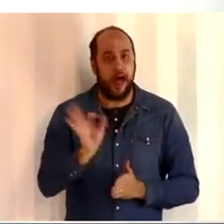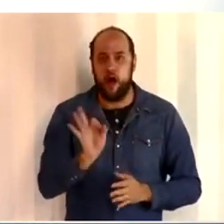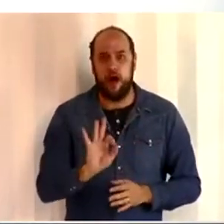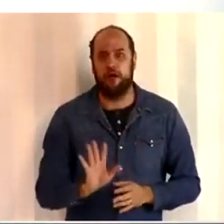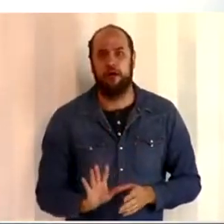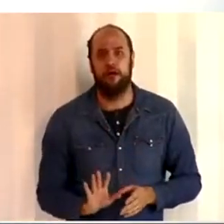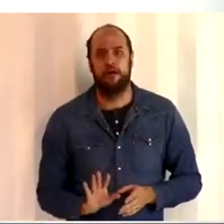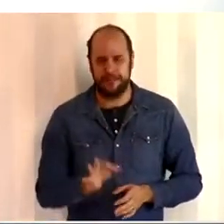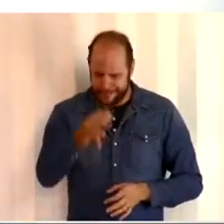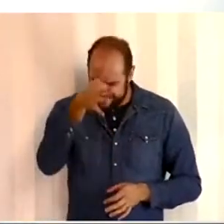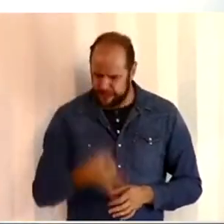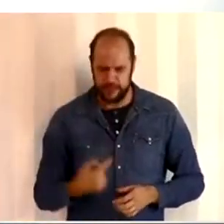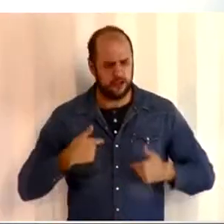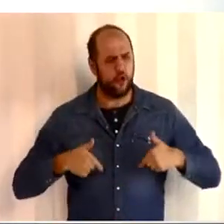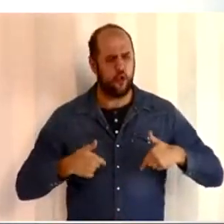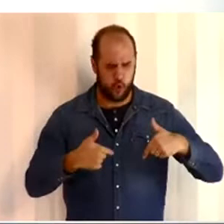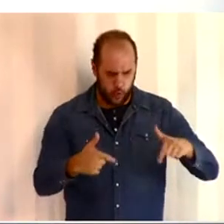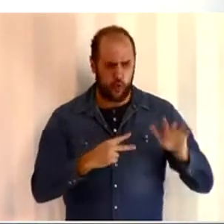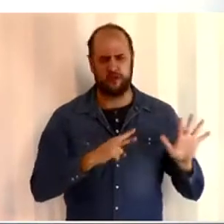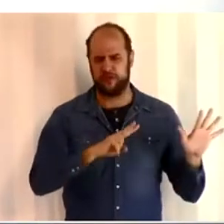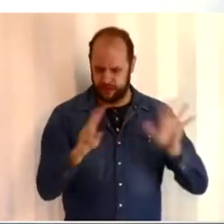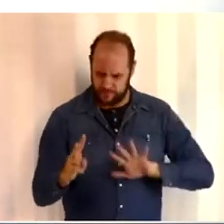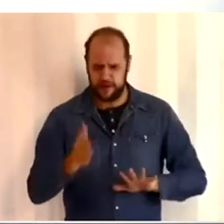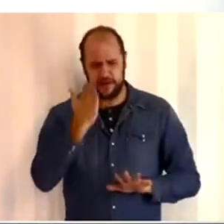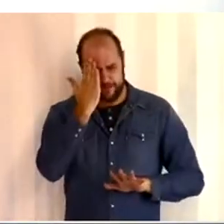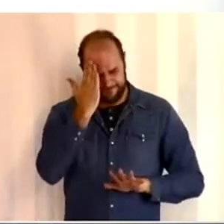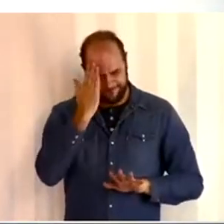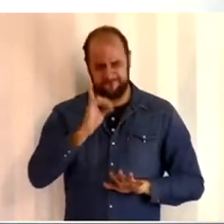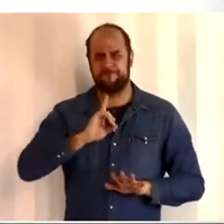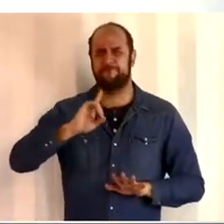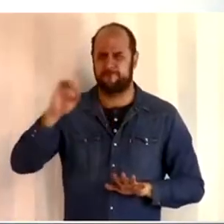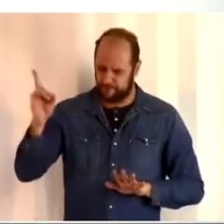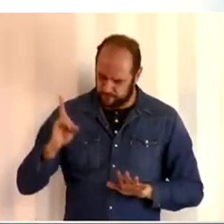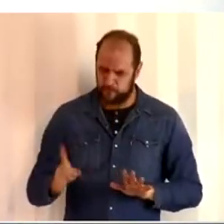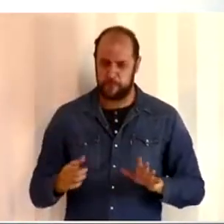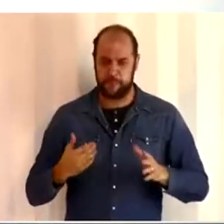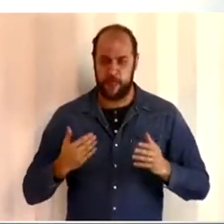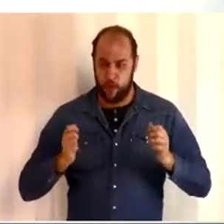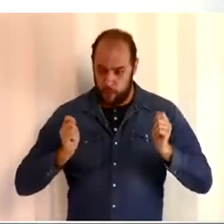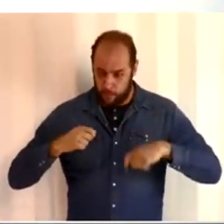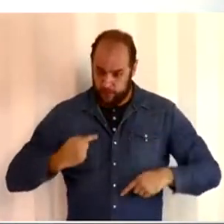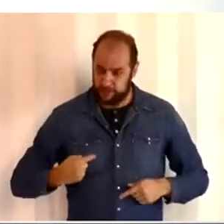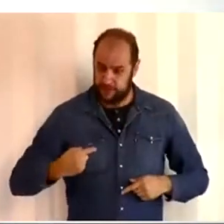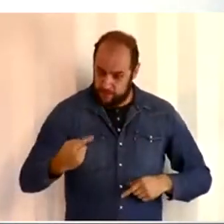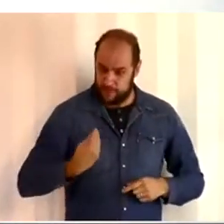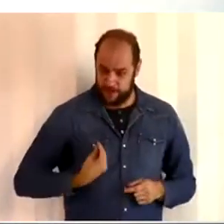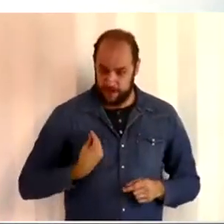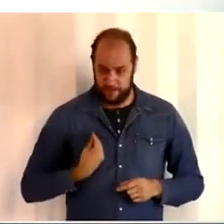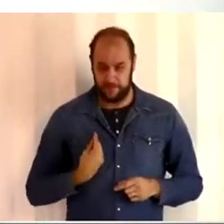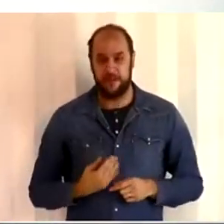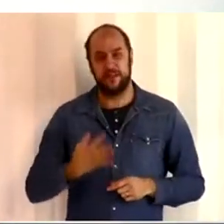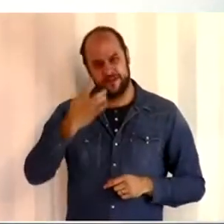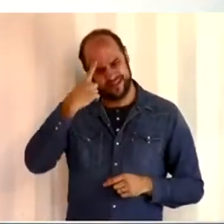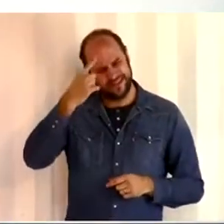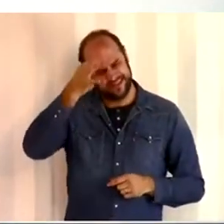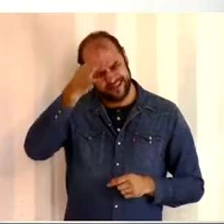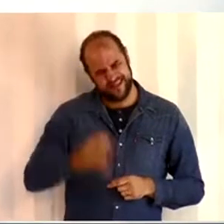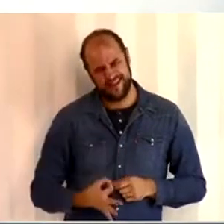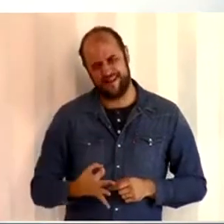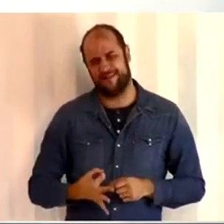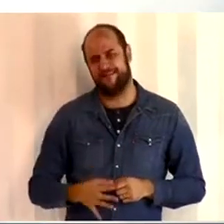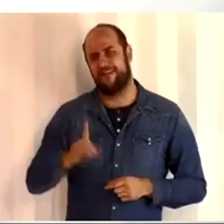certo. Eu tenho lutas para enfrentar nessa semana, se Ele assim permitir que eu tenha essa semana na minha vida, mas de uma coisa eu